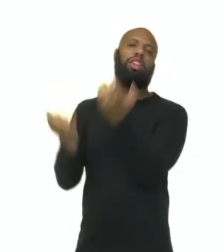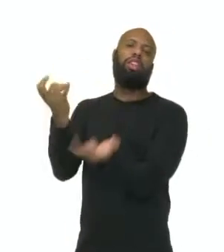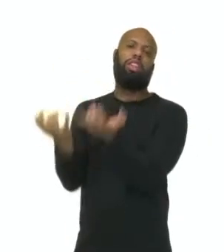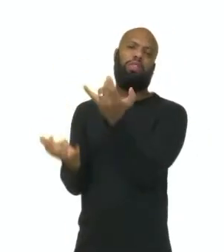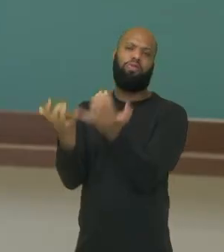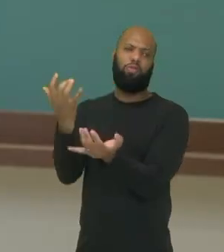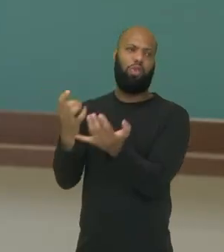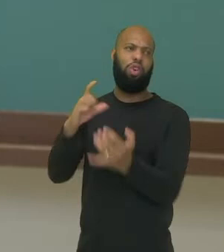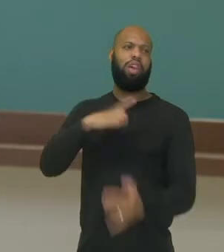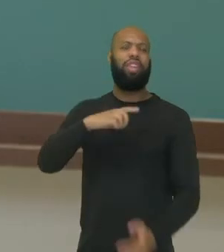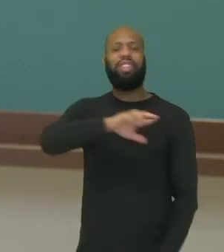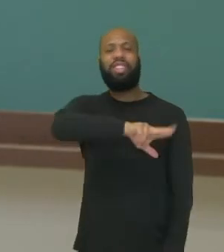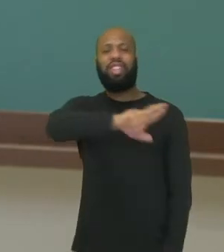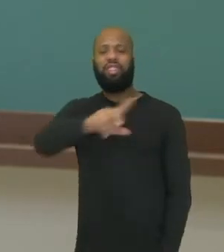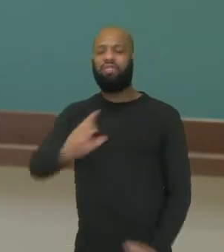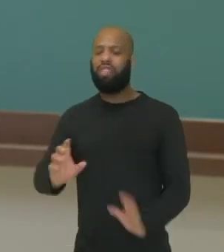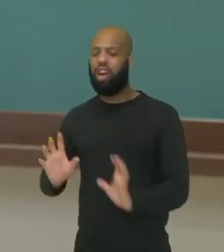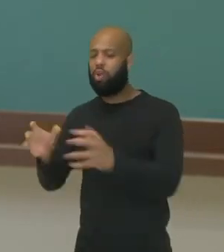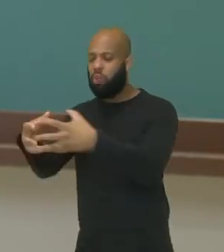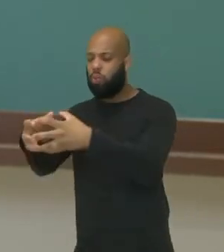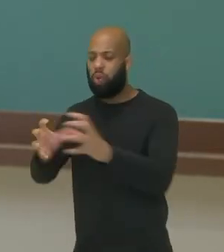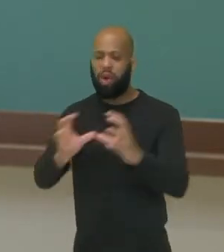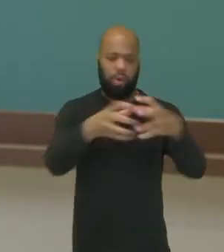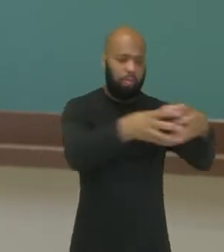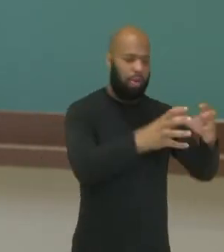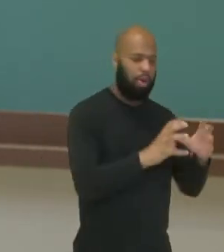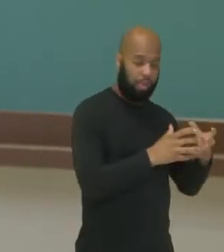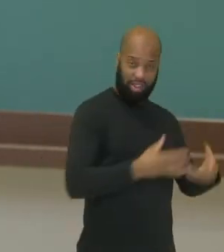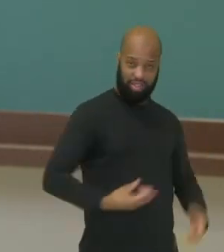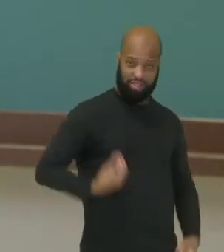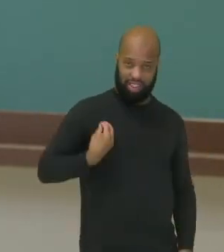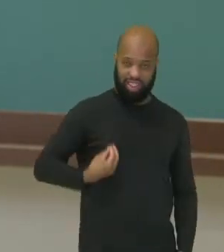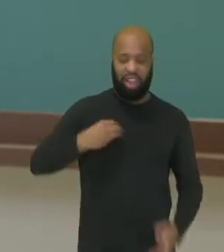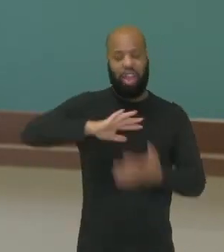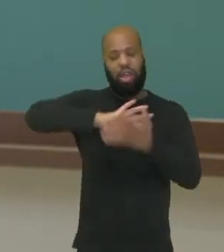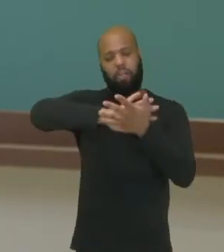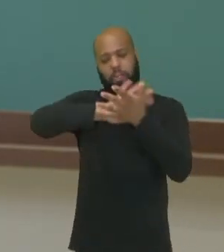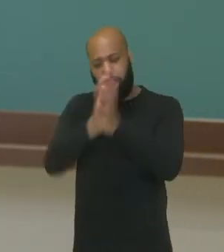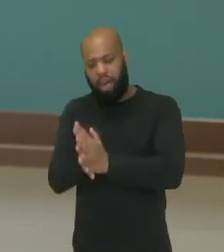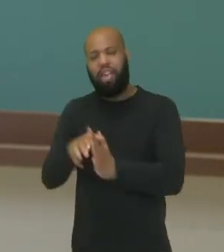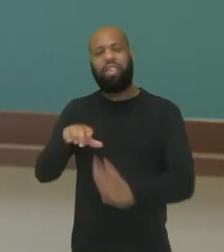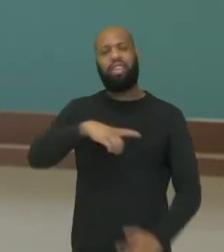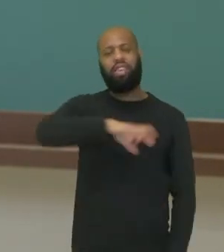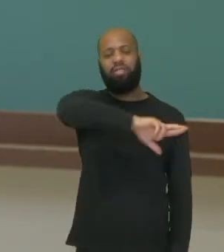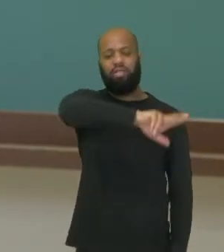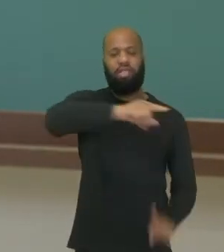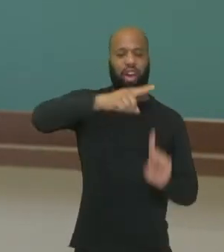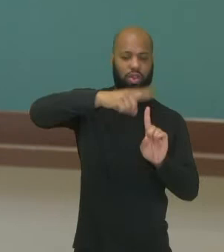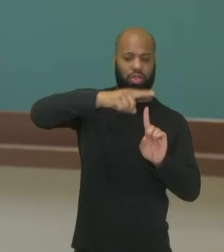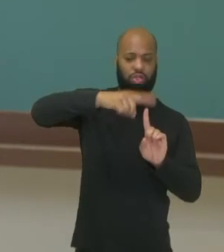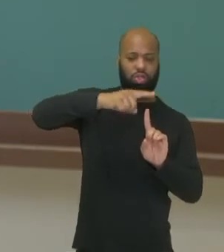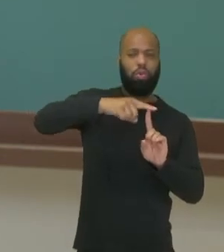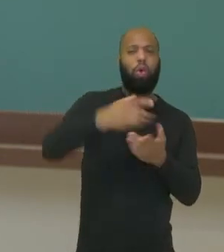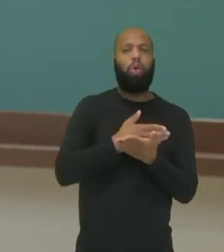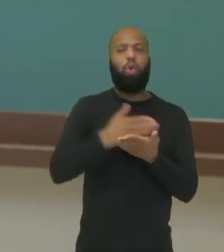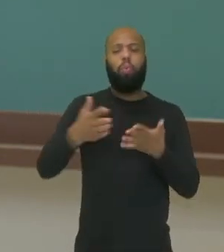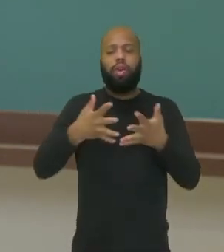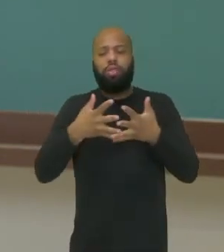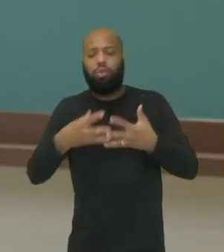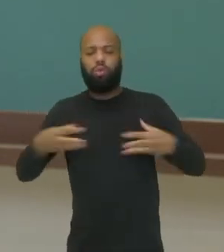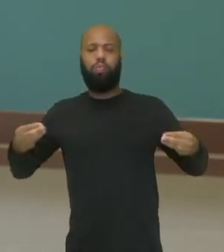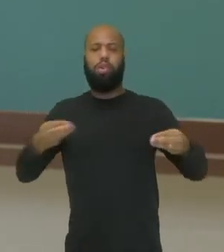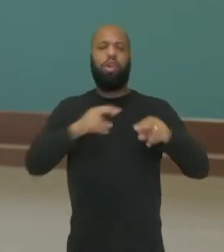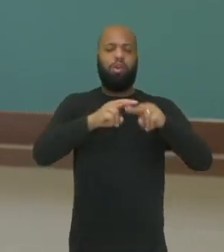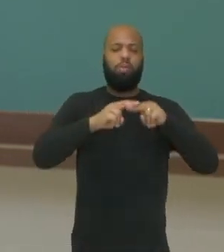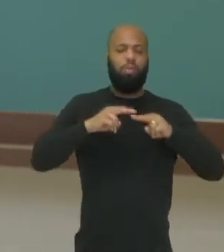muitos habitats são destruídos. Muitas espécies começam a entrar em extinção por conta